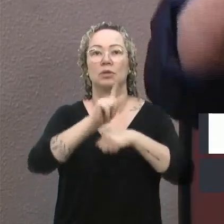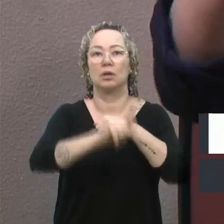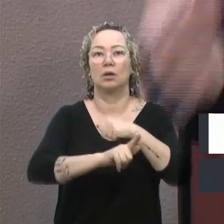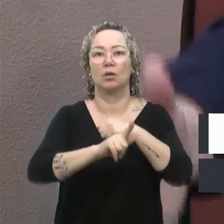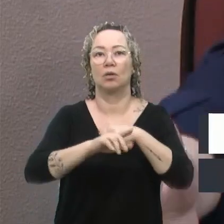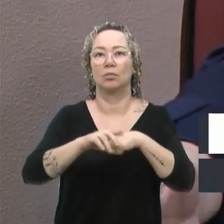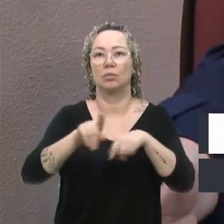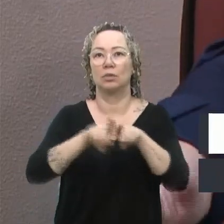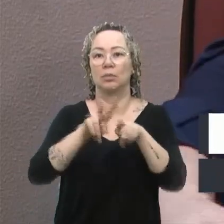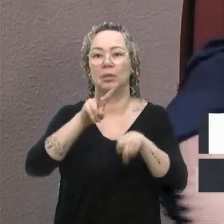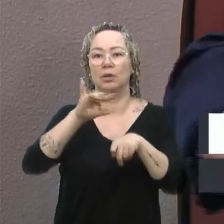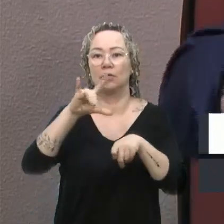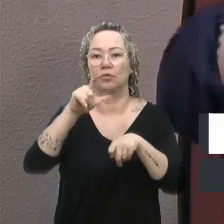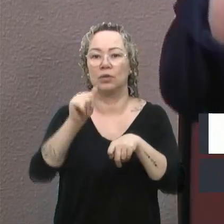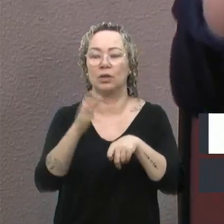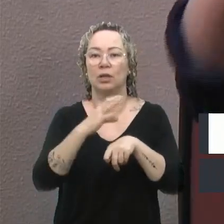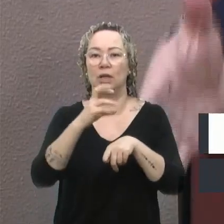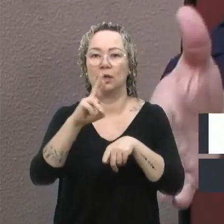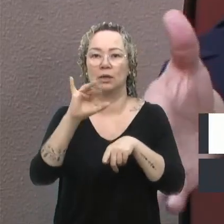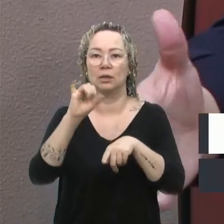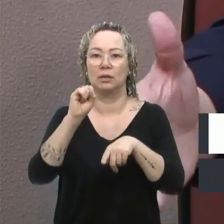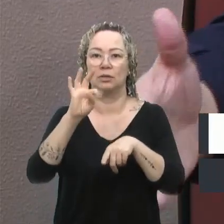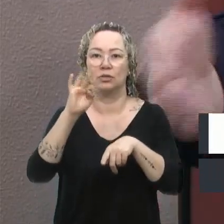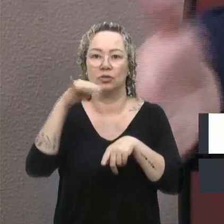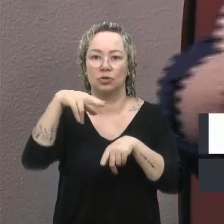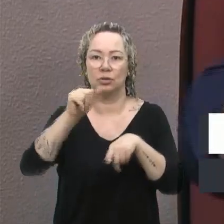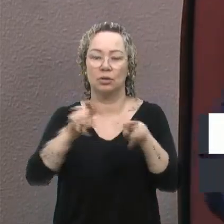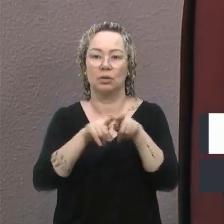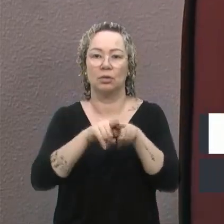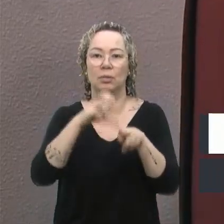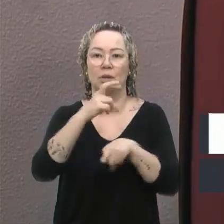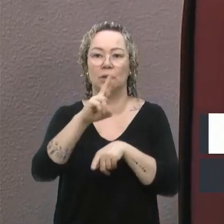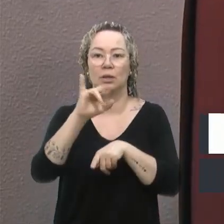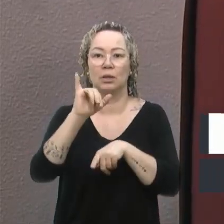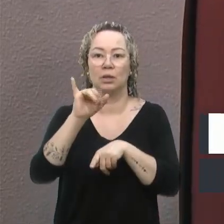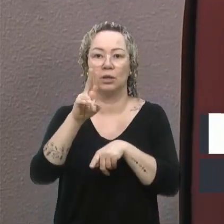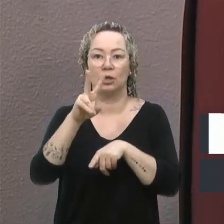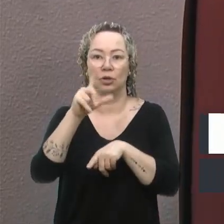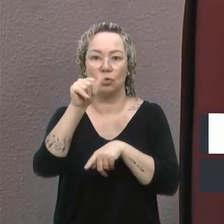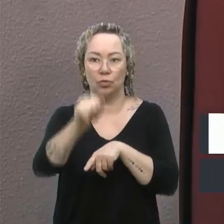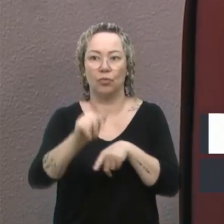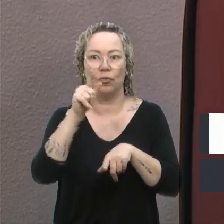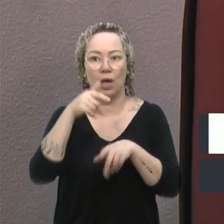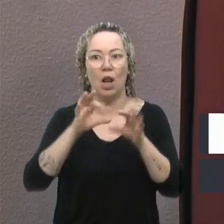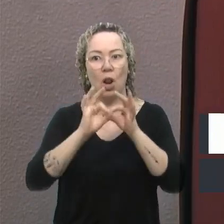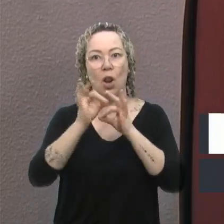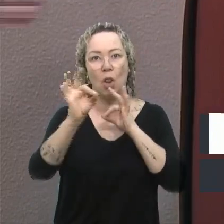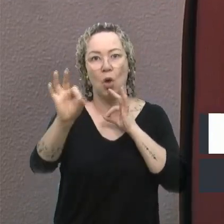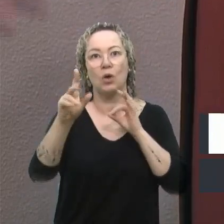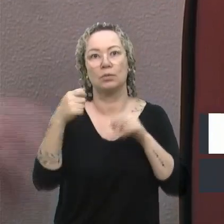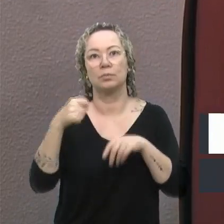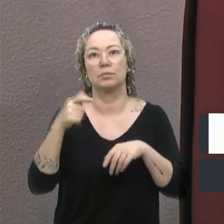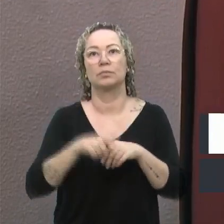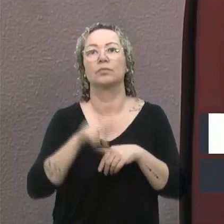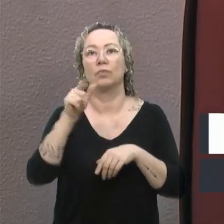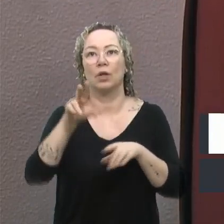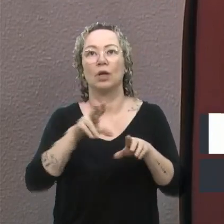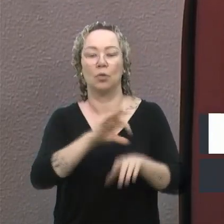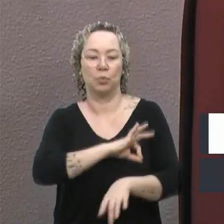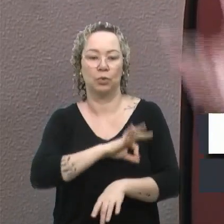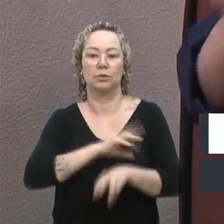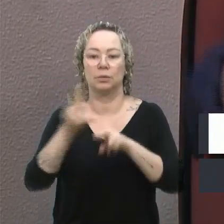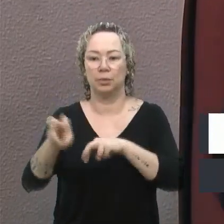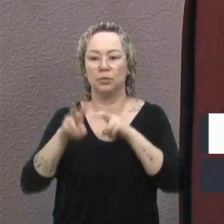Vila Cristina e temos Criúva, que é muito longe de Caxias, dá 60 quilômetros, imagina só. Que é o policiamento rural. Exatamente.